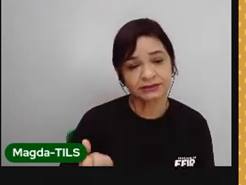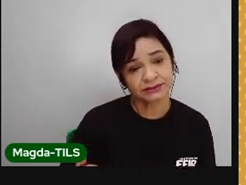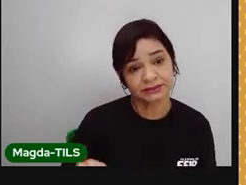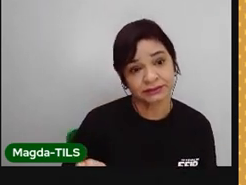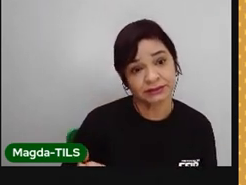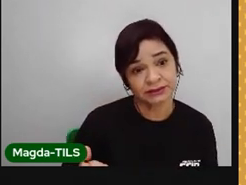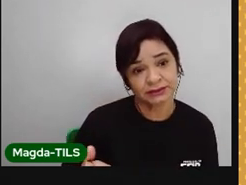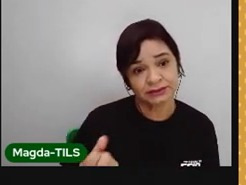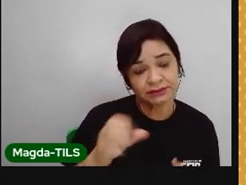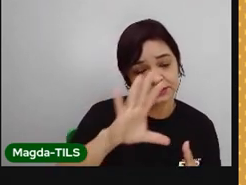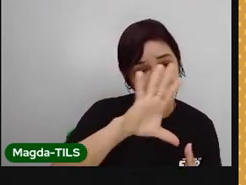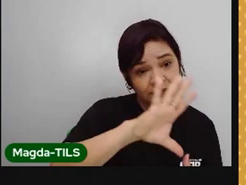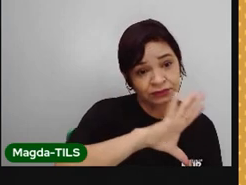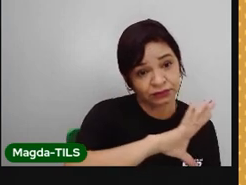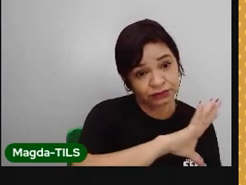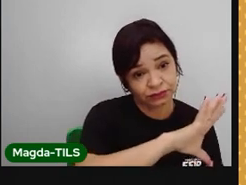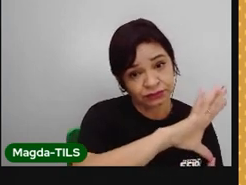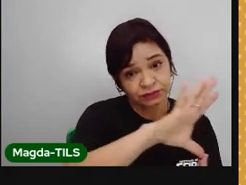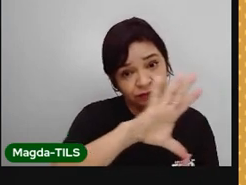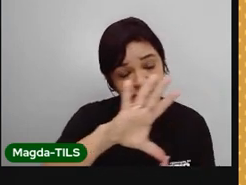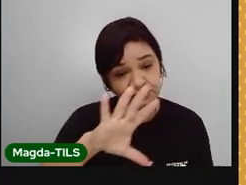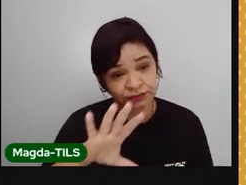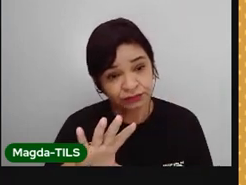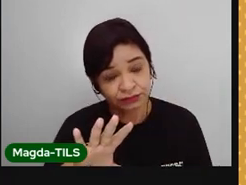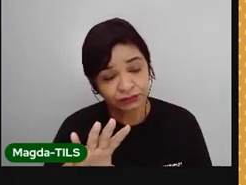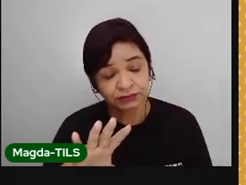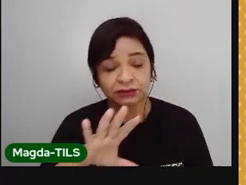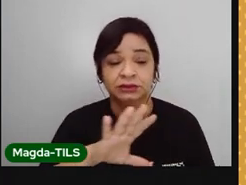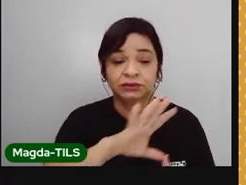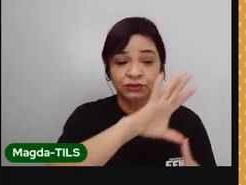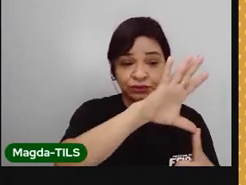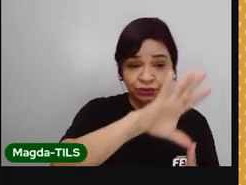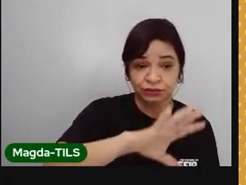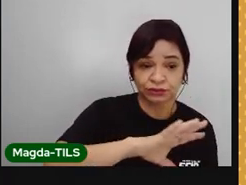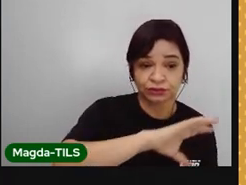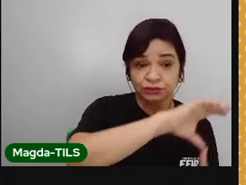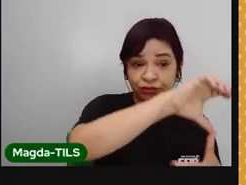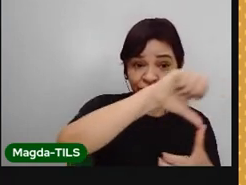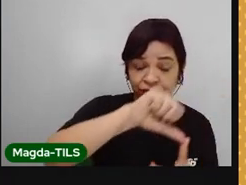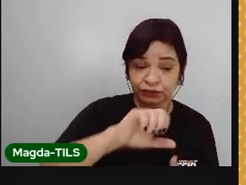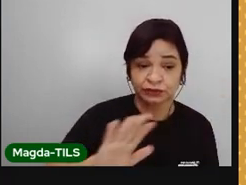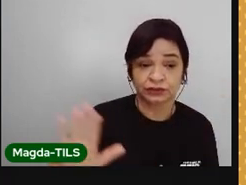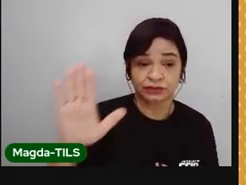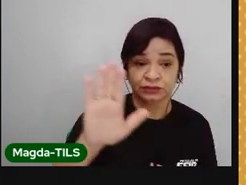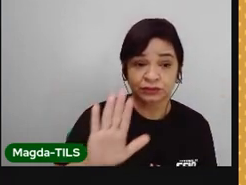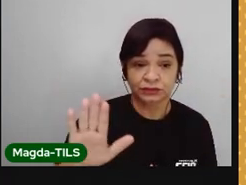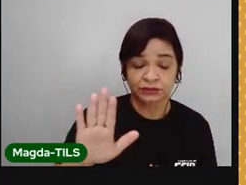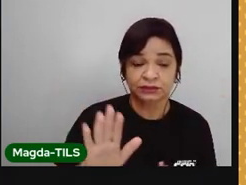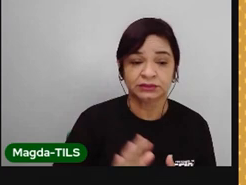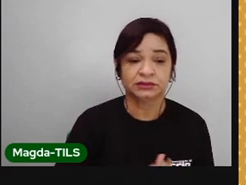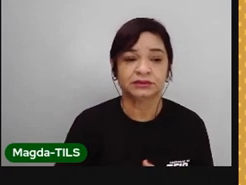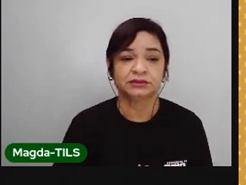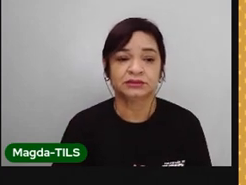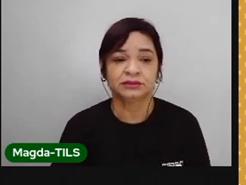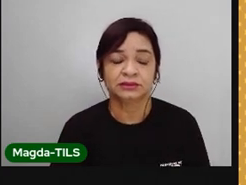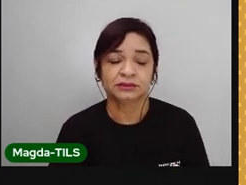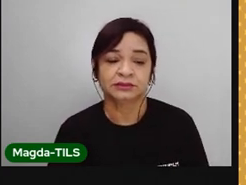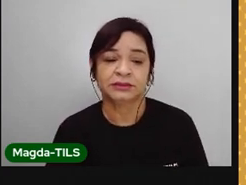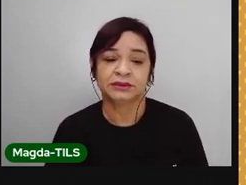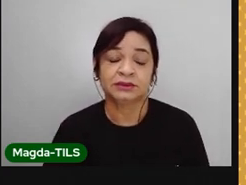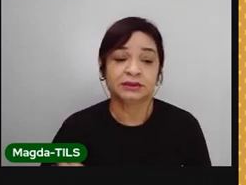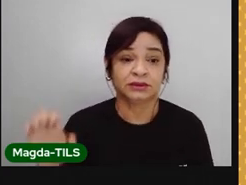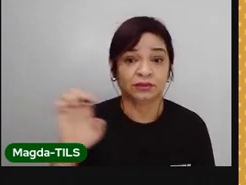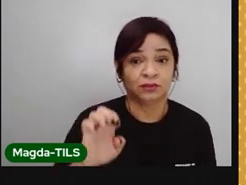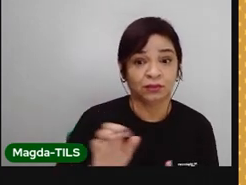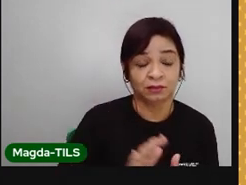América, que é subdividida em três, né? América do Sul, América Central e América do Norte, a Europa,